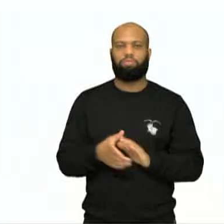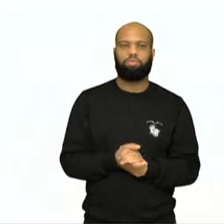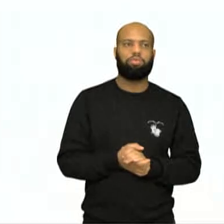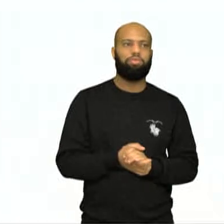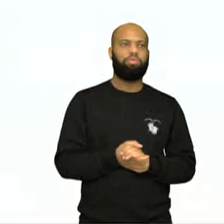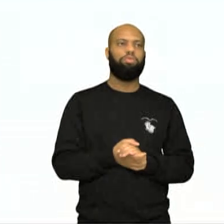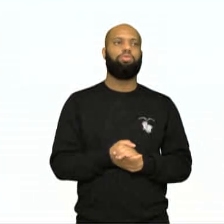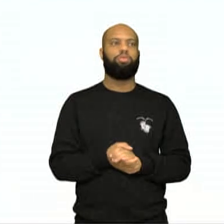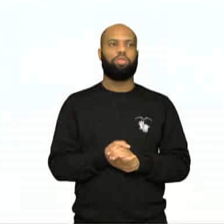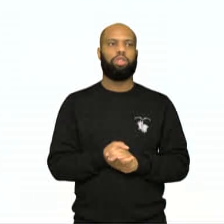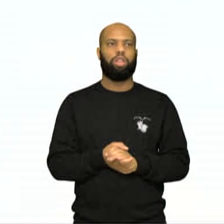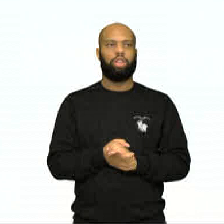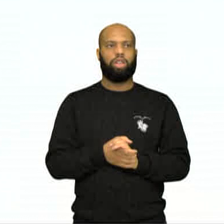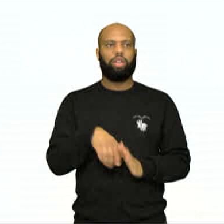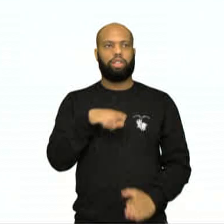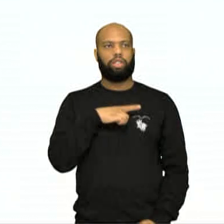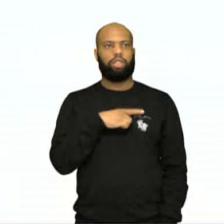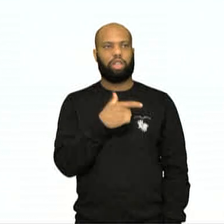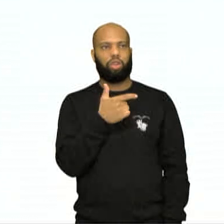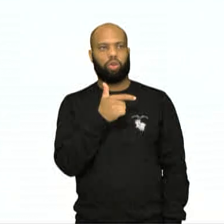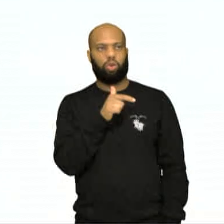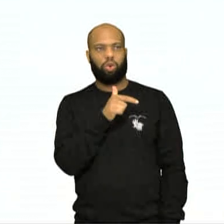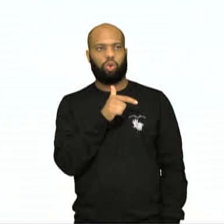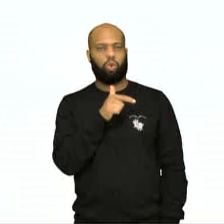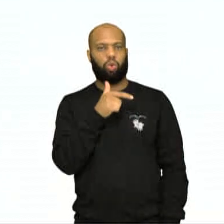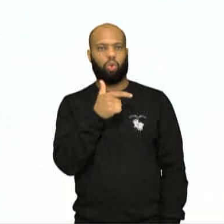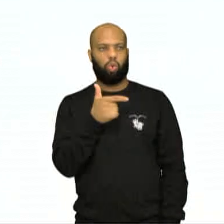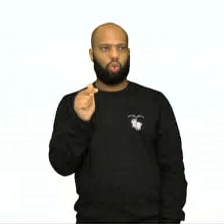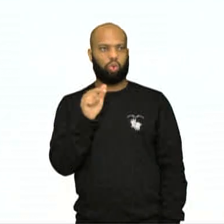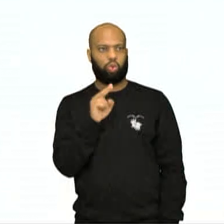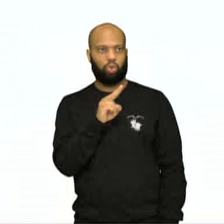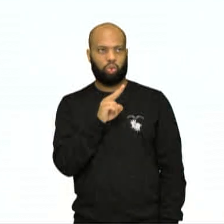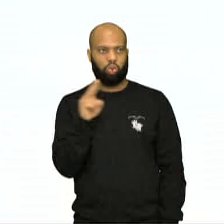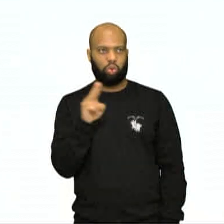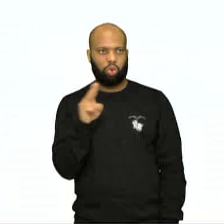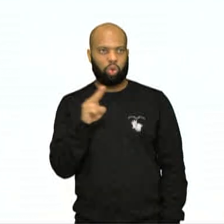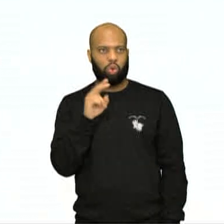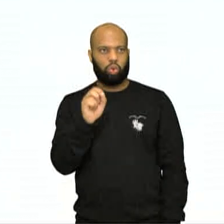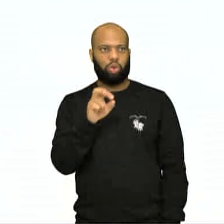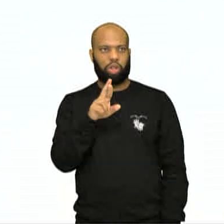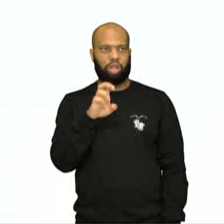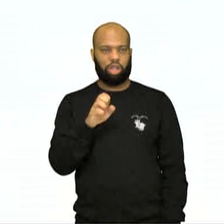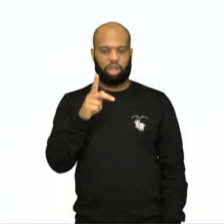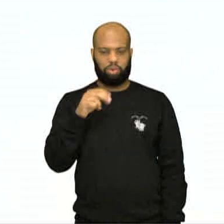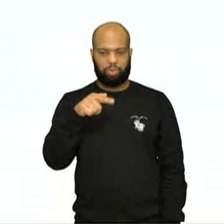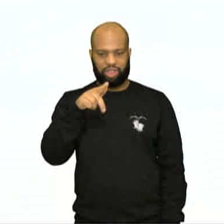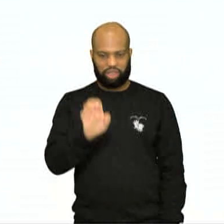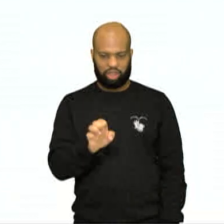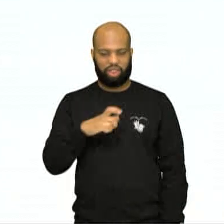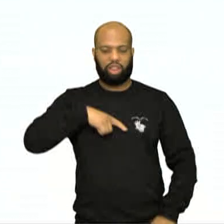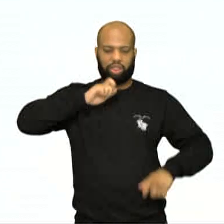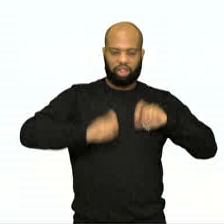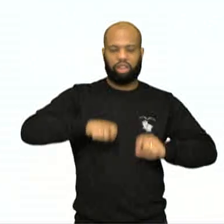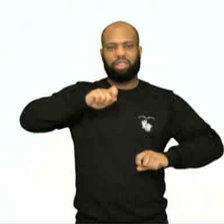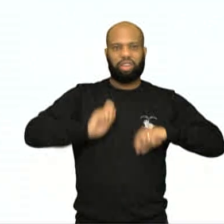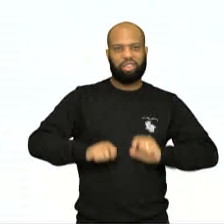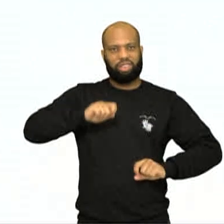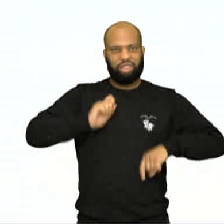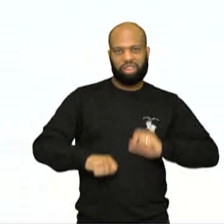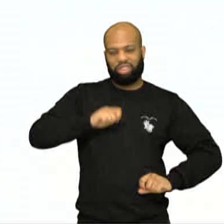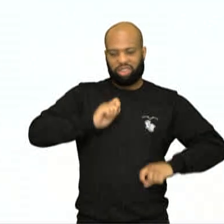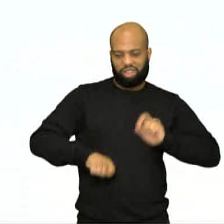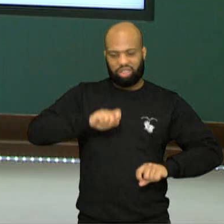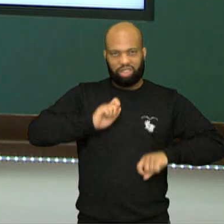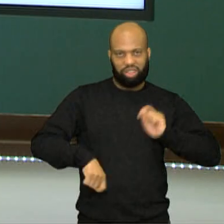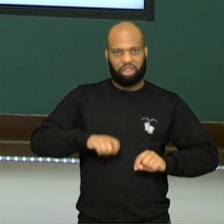como repique, né? Tem um som médio intercalando agudos, caixa de graves com a graves do